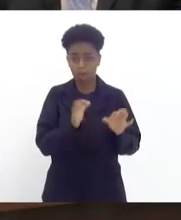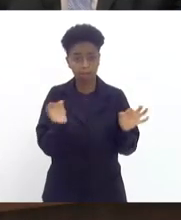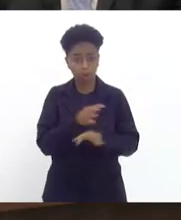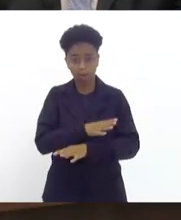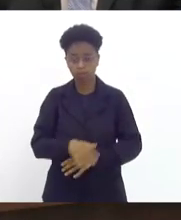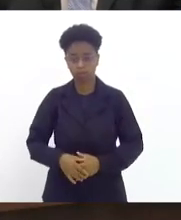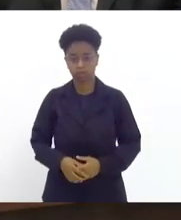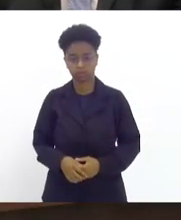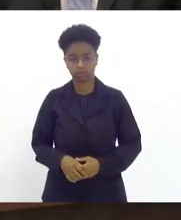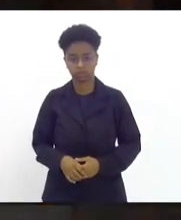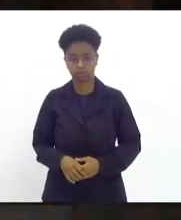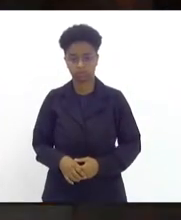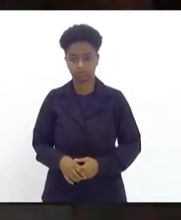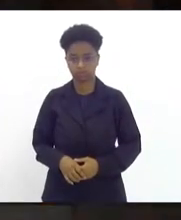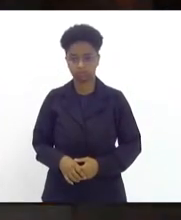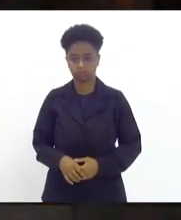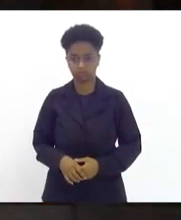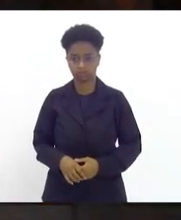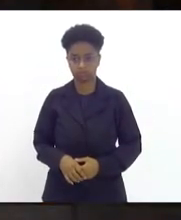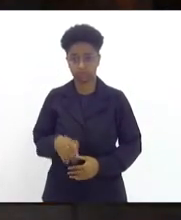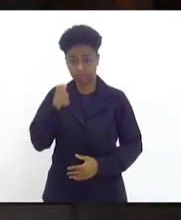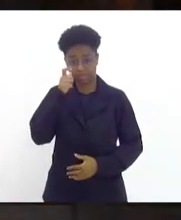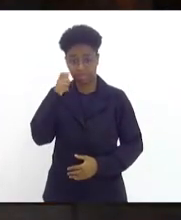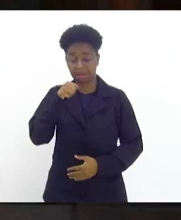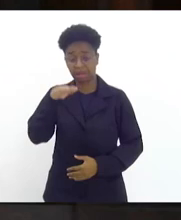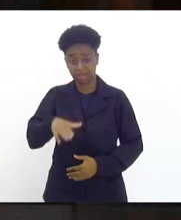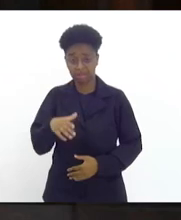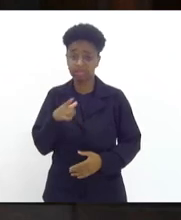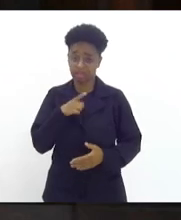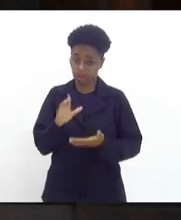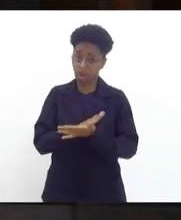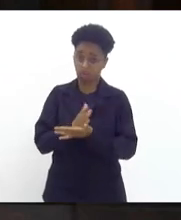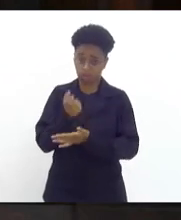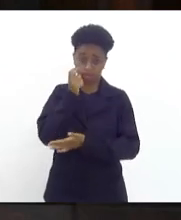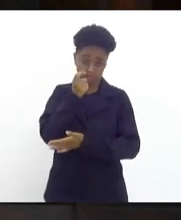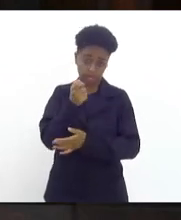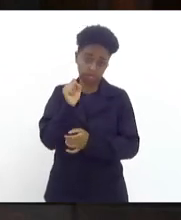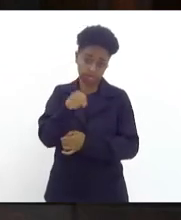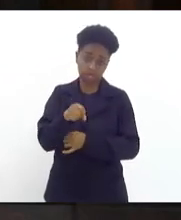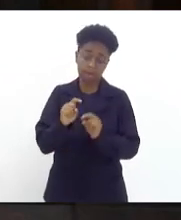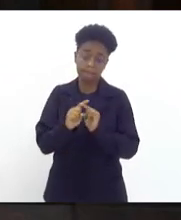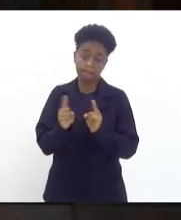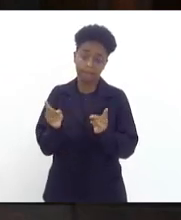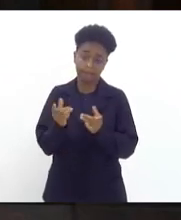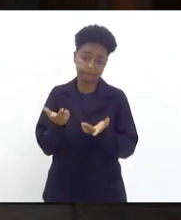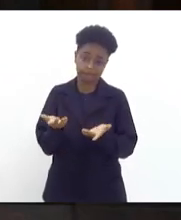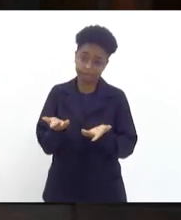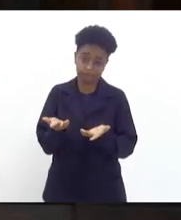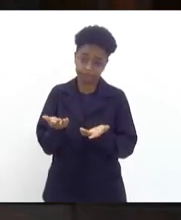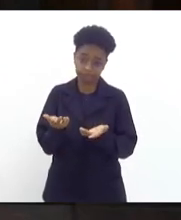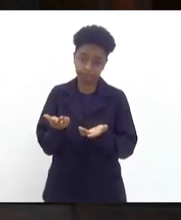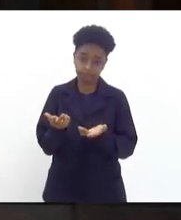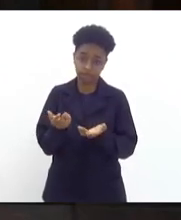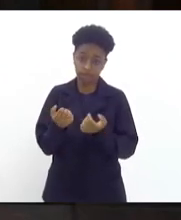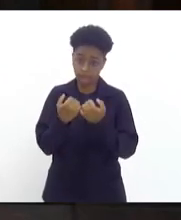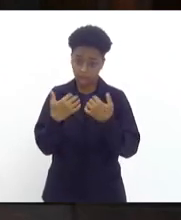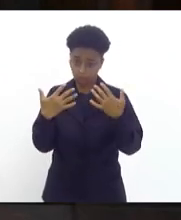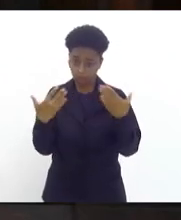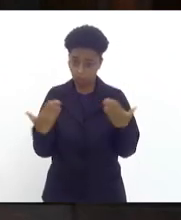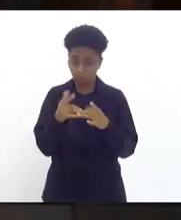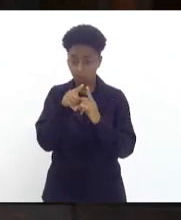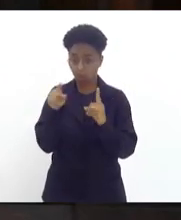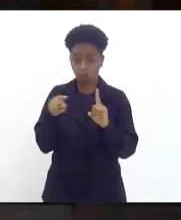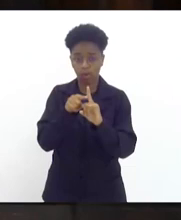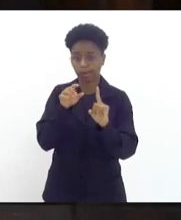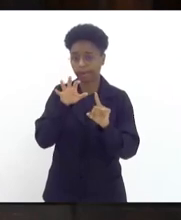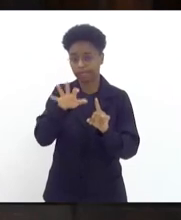papo quem interessa Tem muita gente que acaba interessando então é a medida dessa audiência é isso é